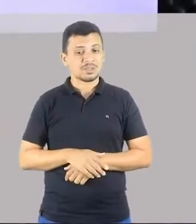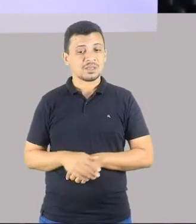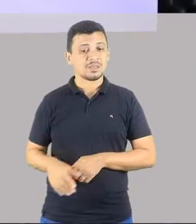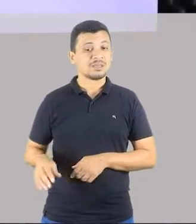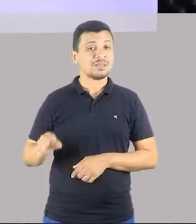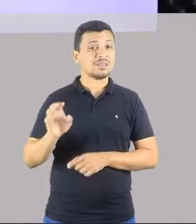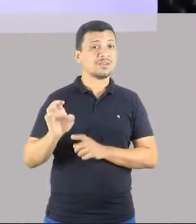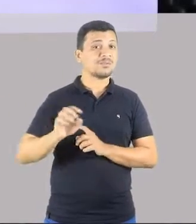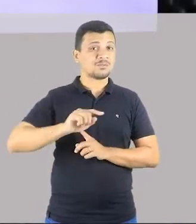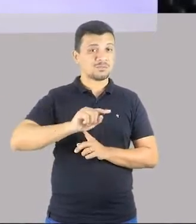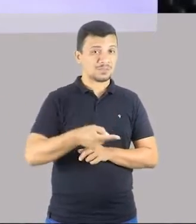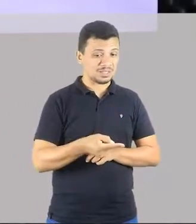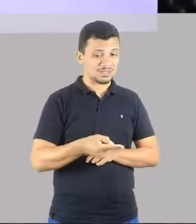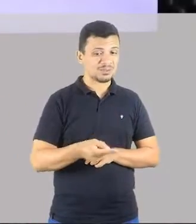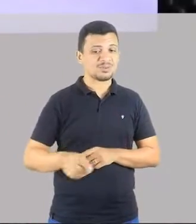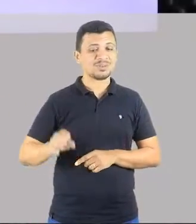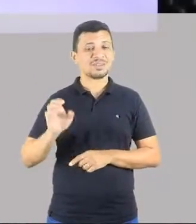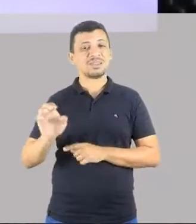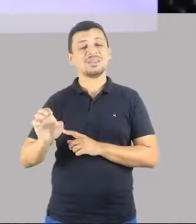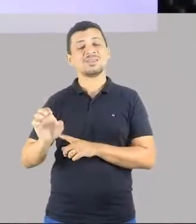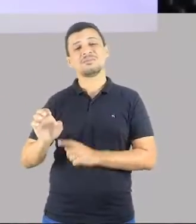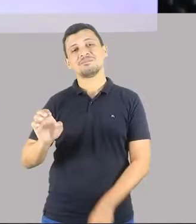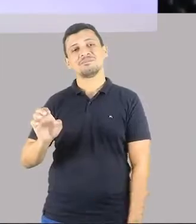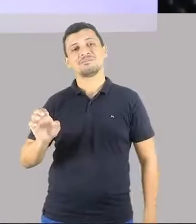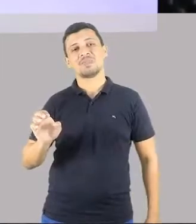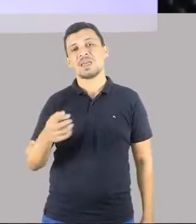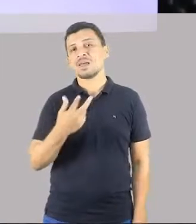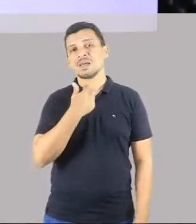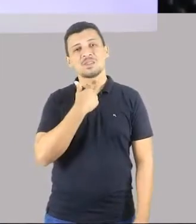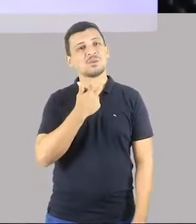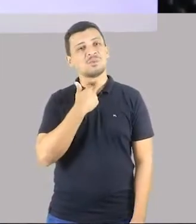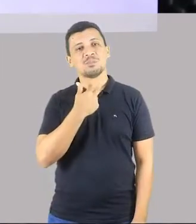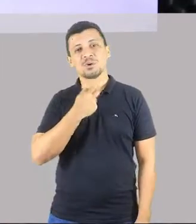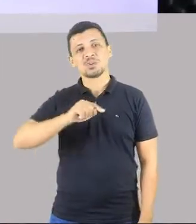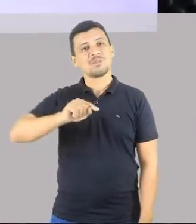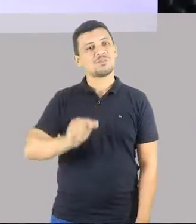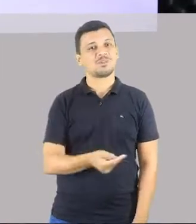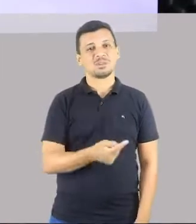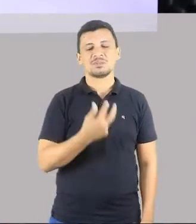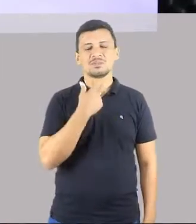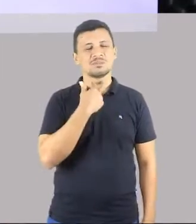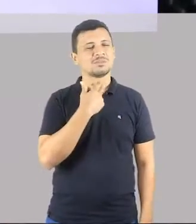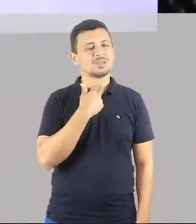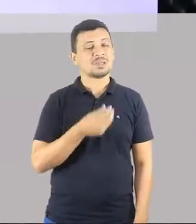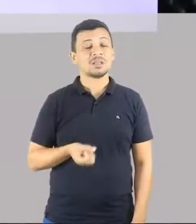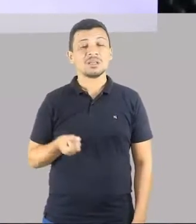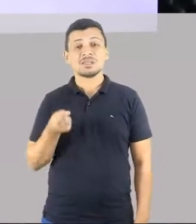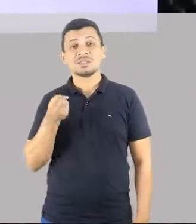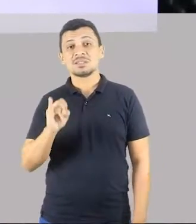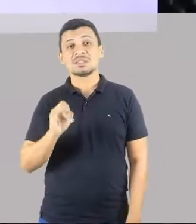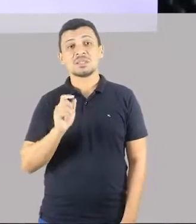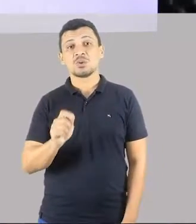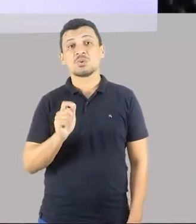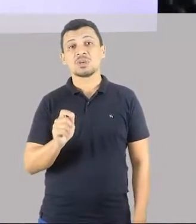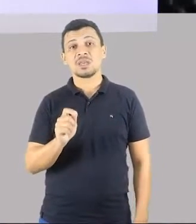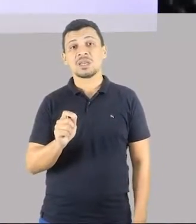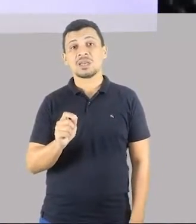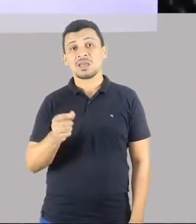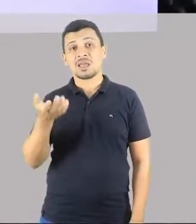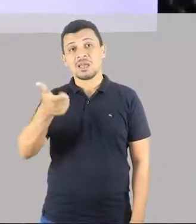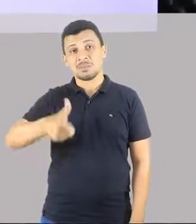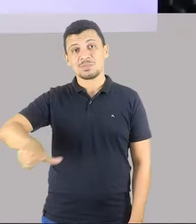I. O que foi que eu disse sobre o I? O I, ele não aceita a vírgula, a não ser que ele venha